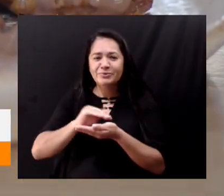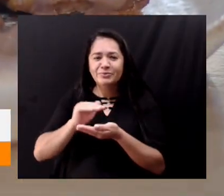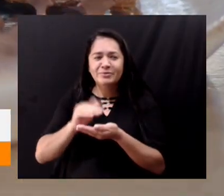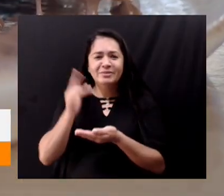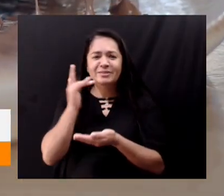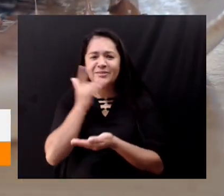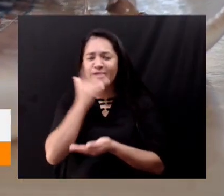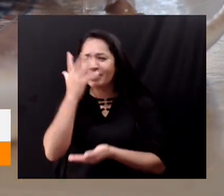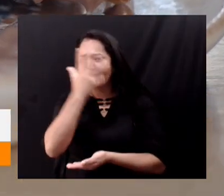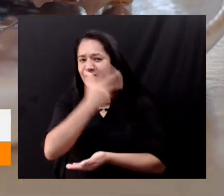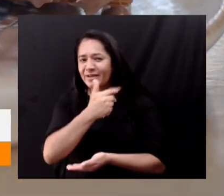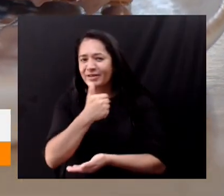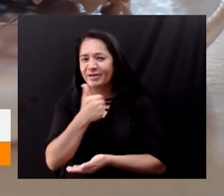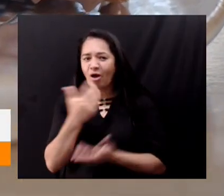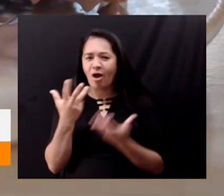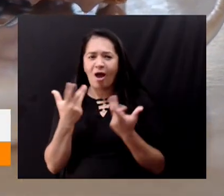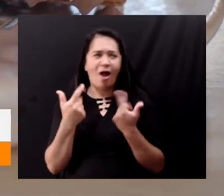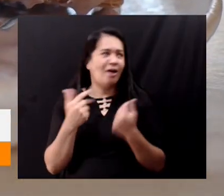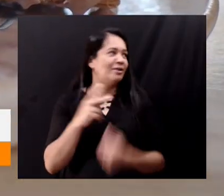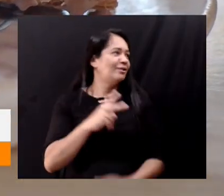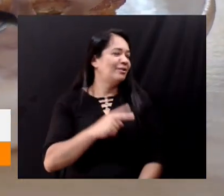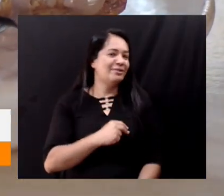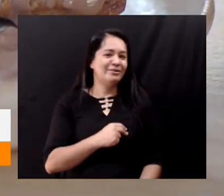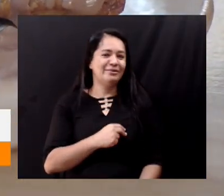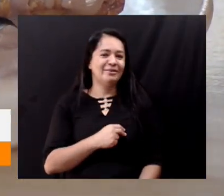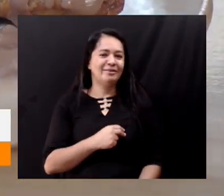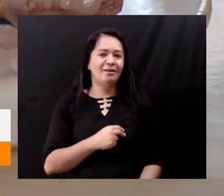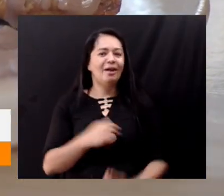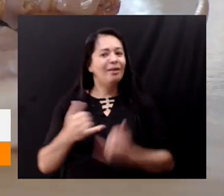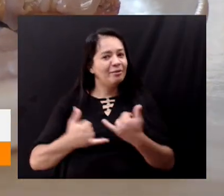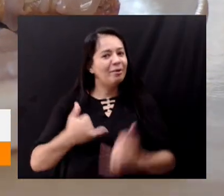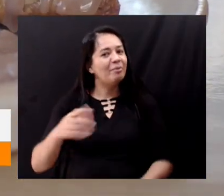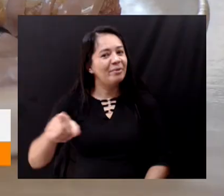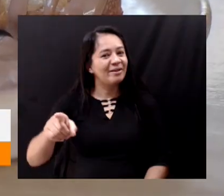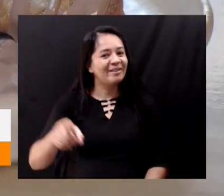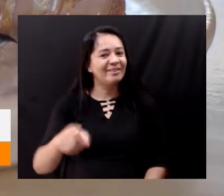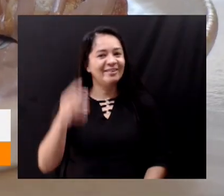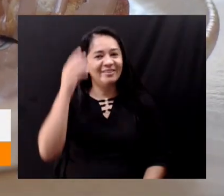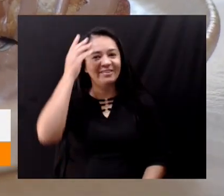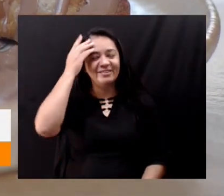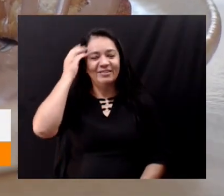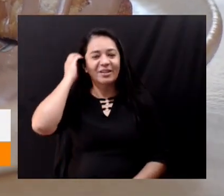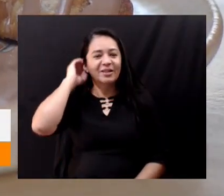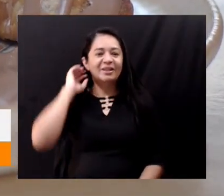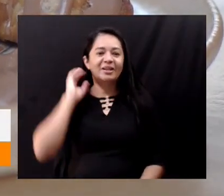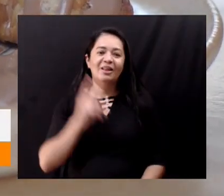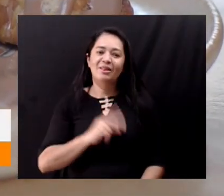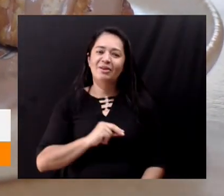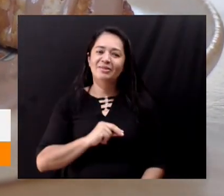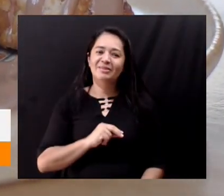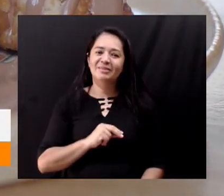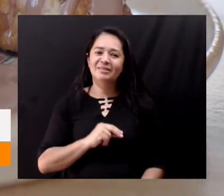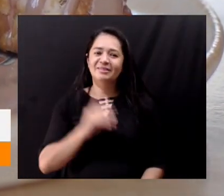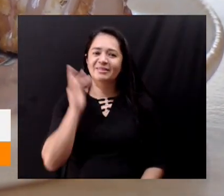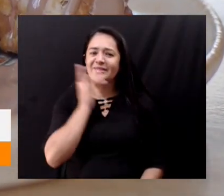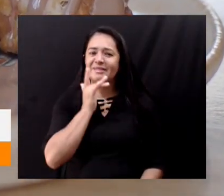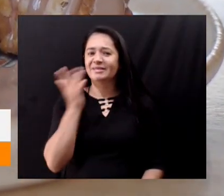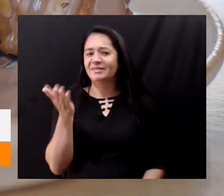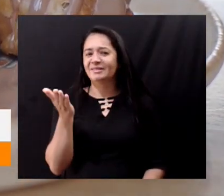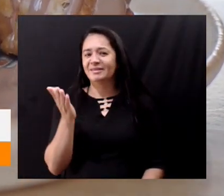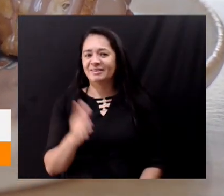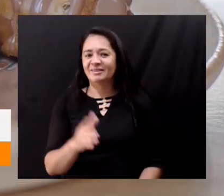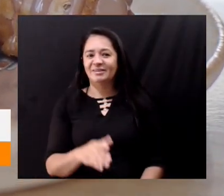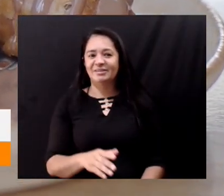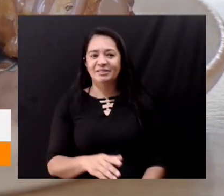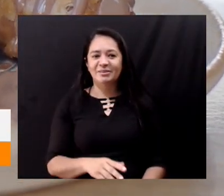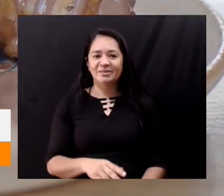maravilhoso. Ah, tá de brincadeira. Olha aí, olha isso, como é maravilhoso, como é delicioso, né? Gente, eu tenho certeza